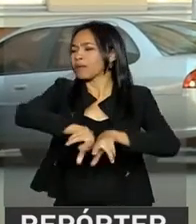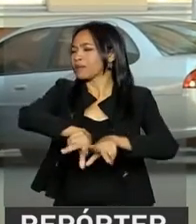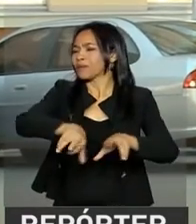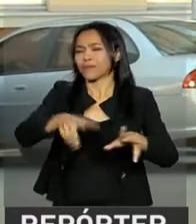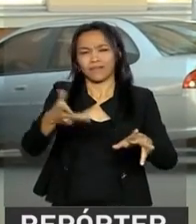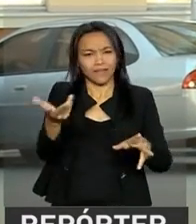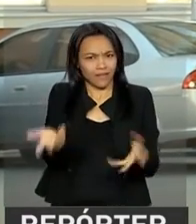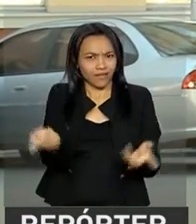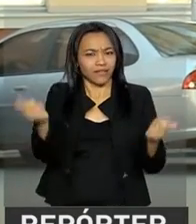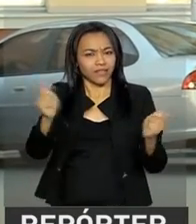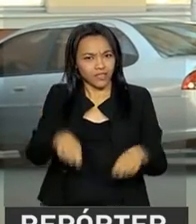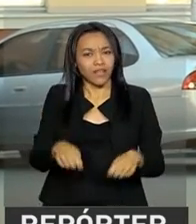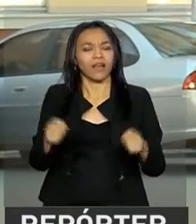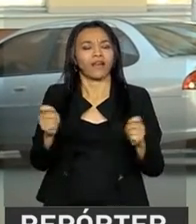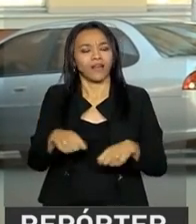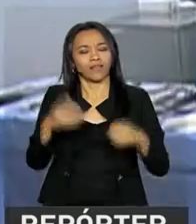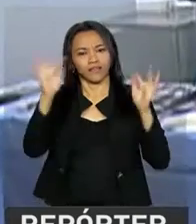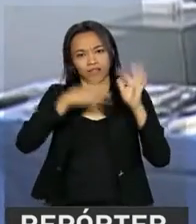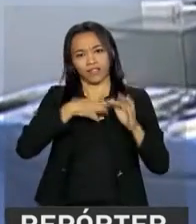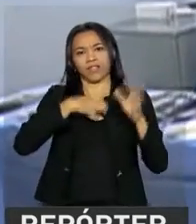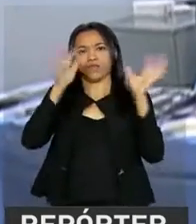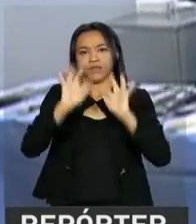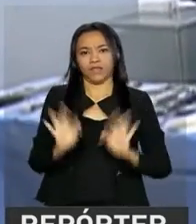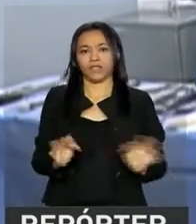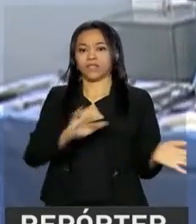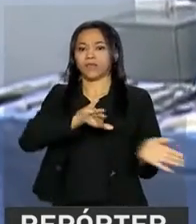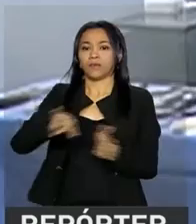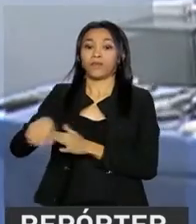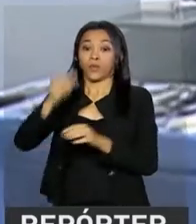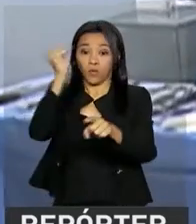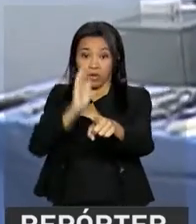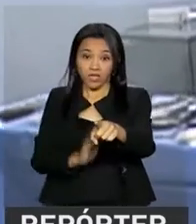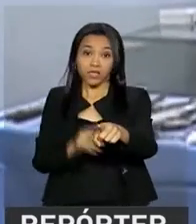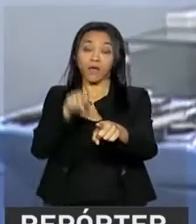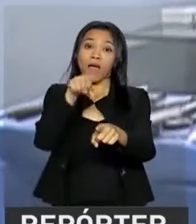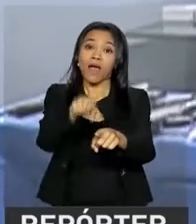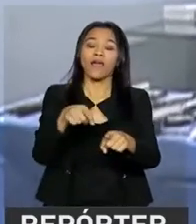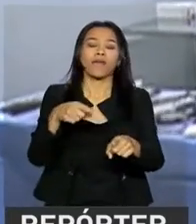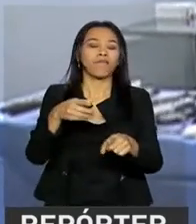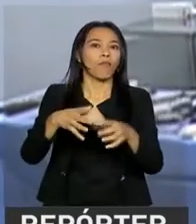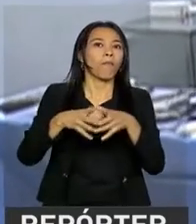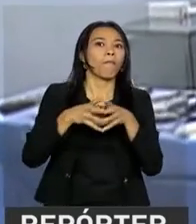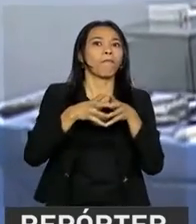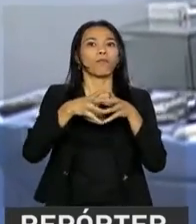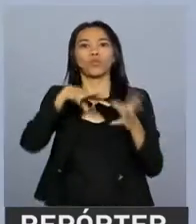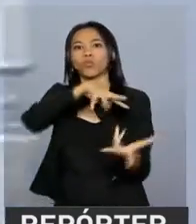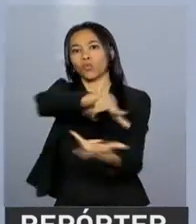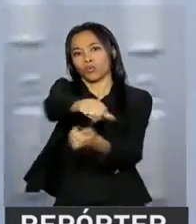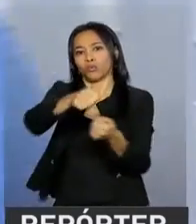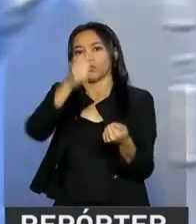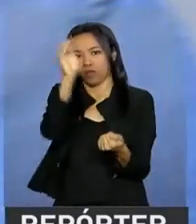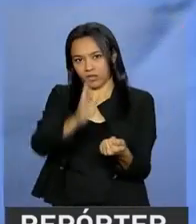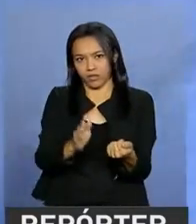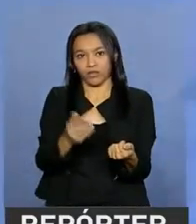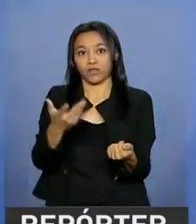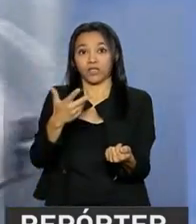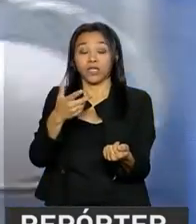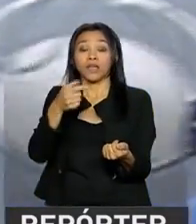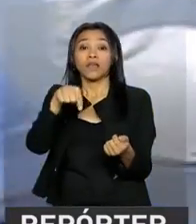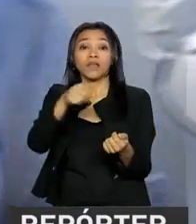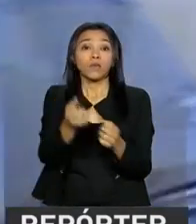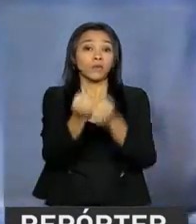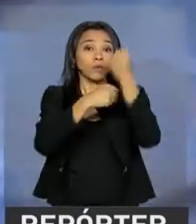só isso agentes a já fica feliz o brasil é o maior sistema público de transplantes no mundo e no ano passado foi